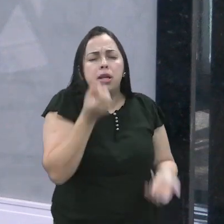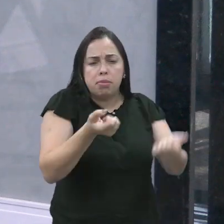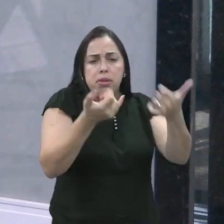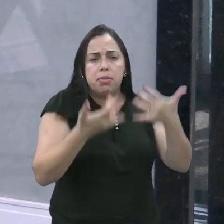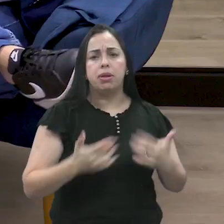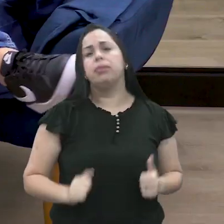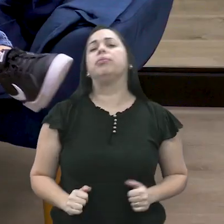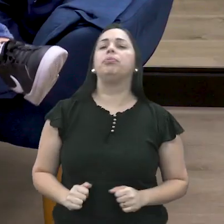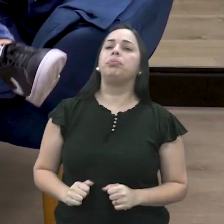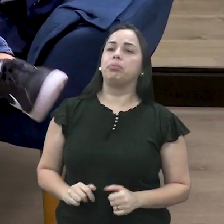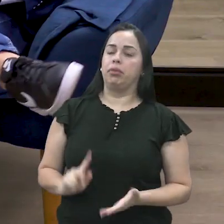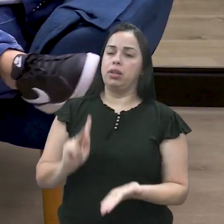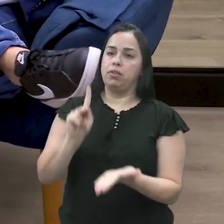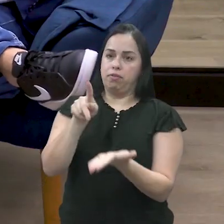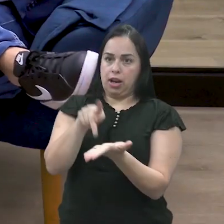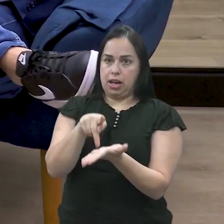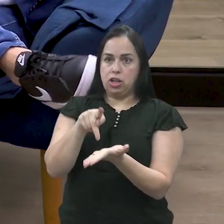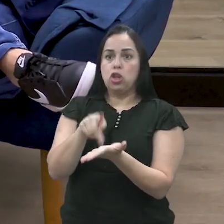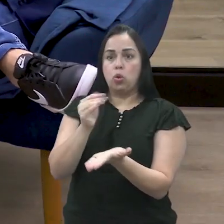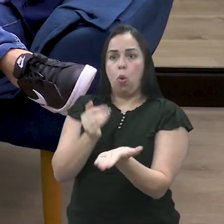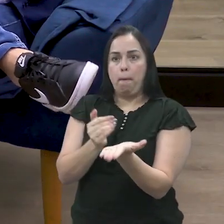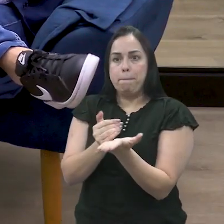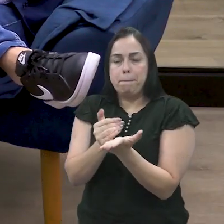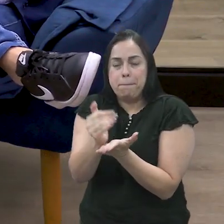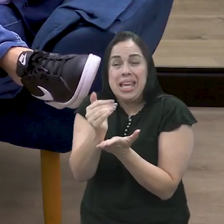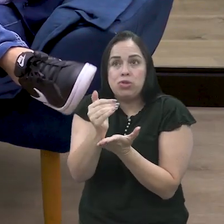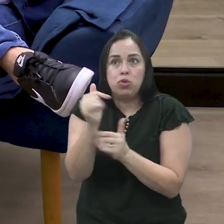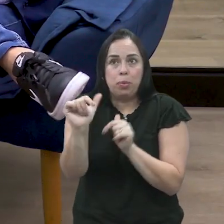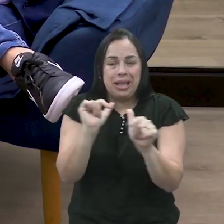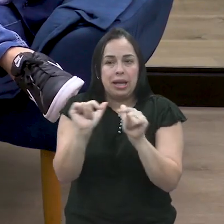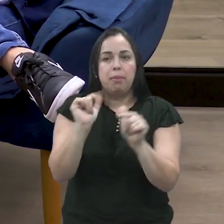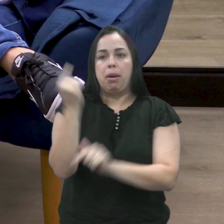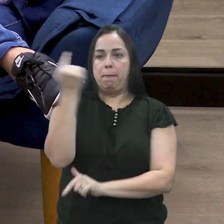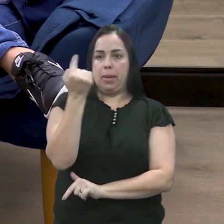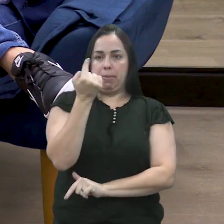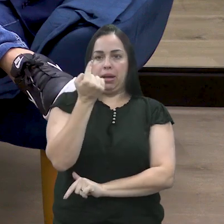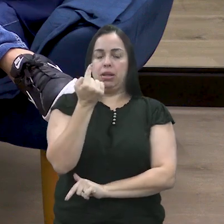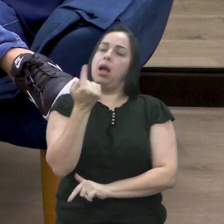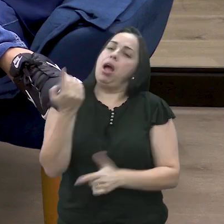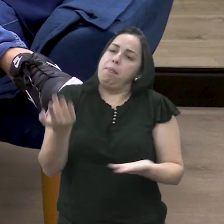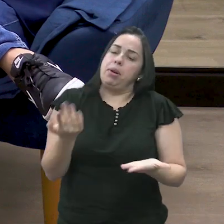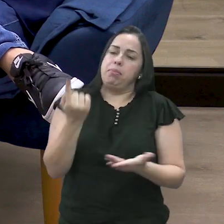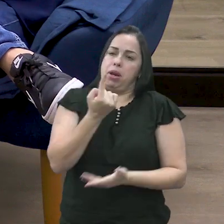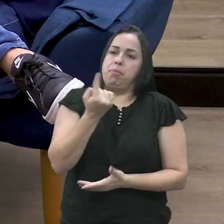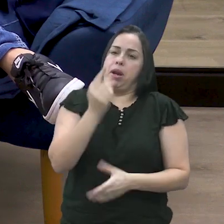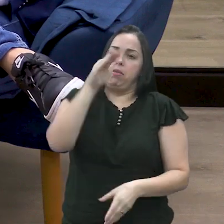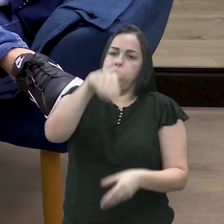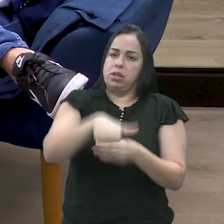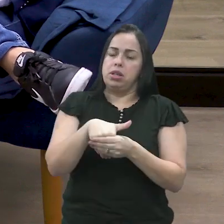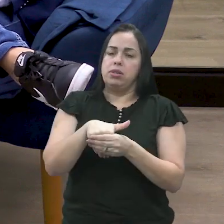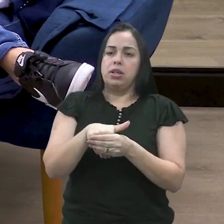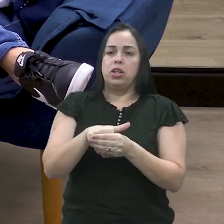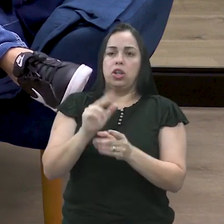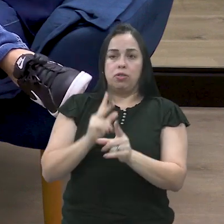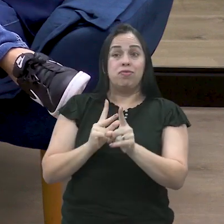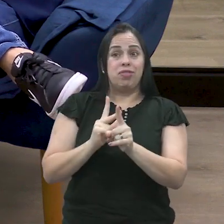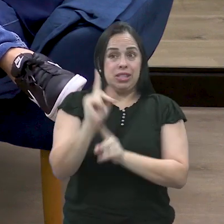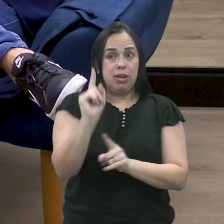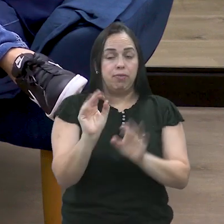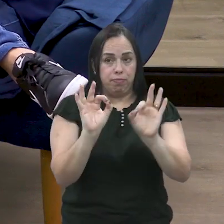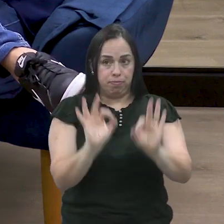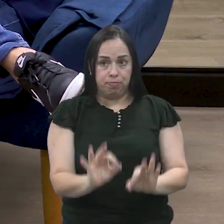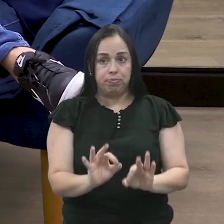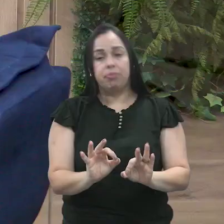experiência até agora? Na verdade, no início do mandato, no meu primeiro mandato, foi minha primeira eleição, Sim. Primeira vez que nós vencemos